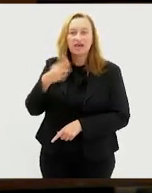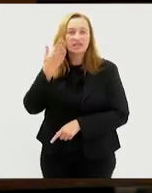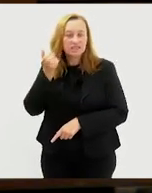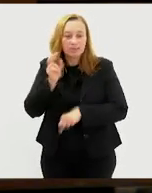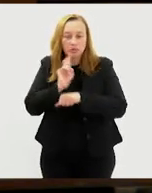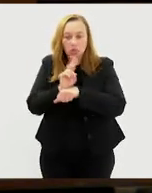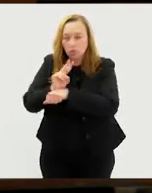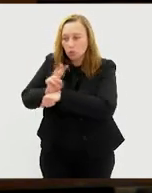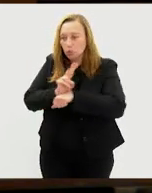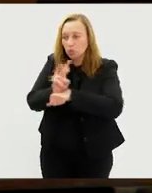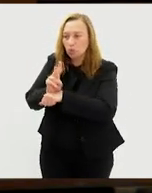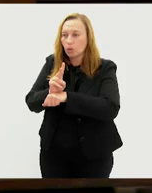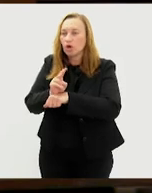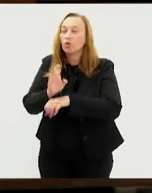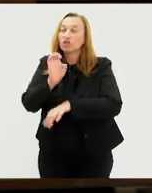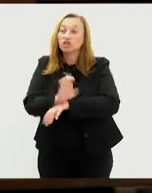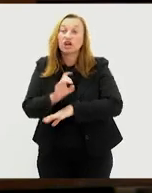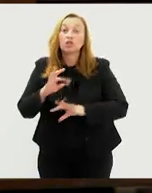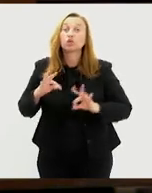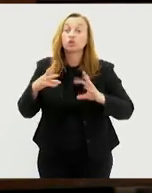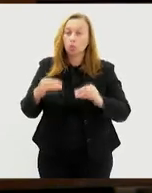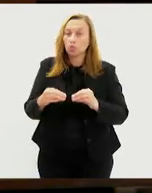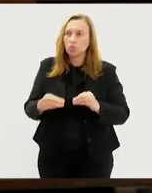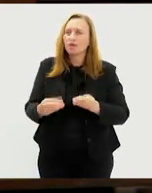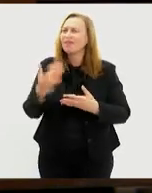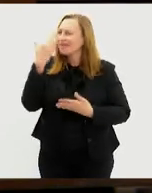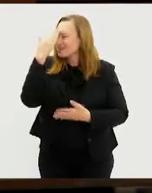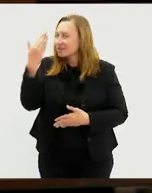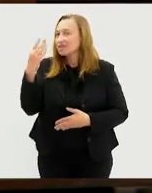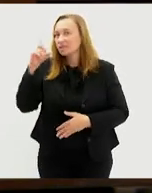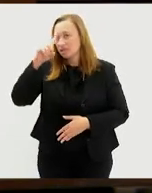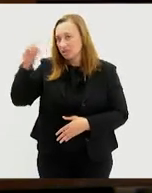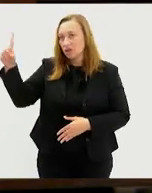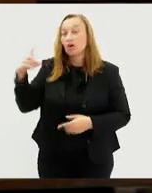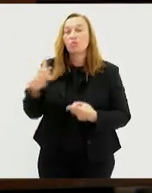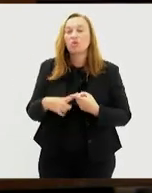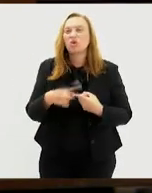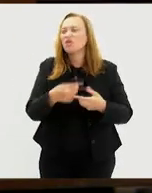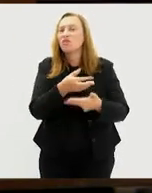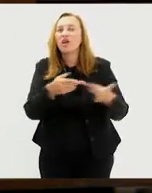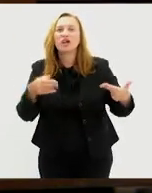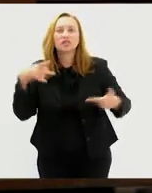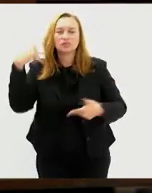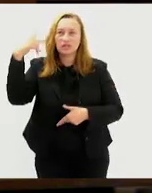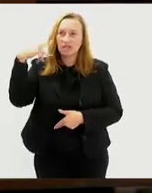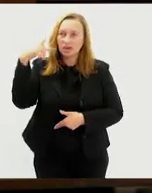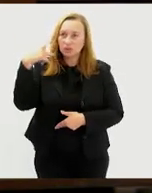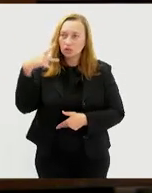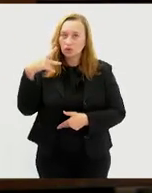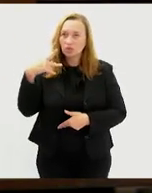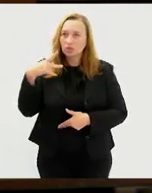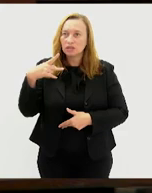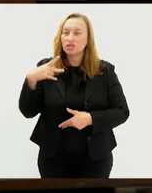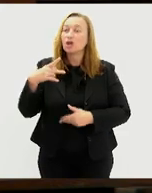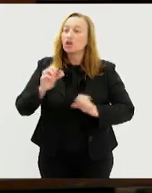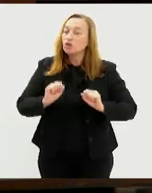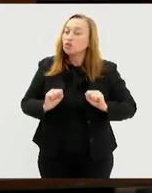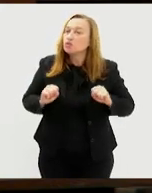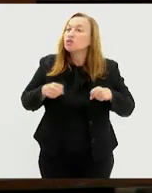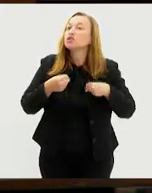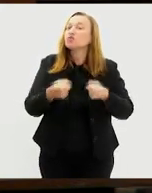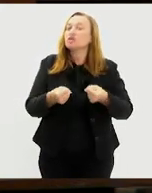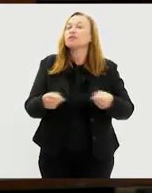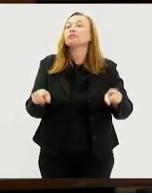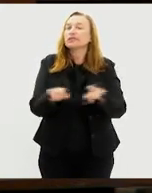todo e graças a Deus isso tem feito com que vereadores ten tomado essas iniciativas